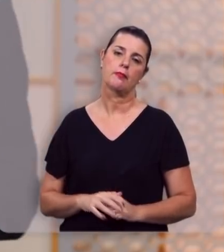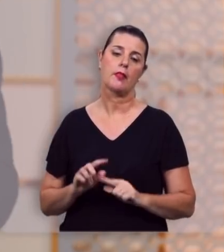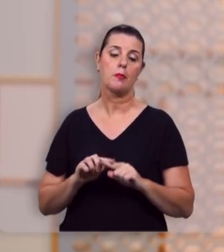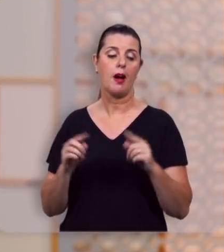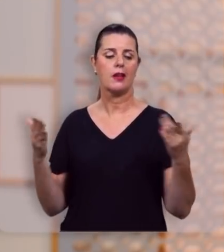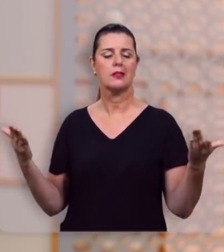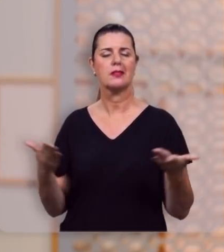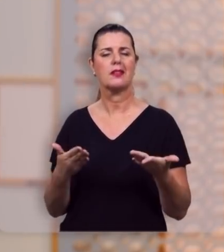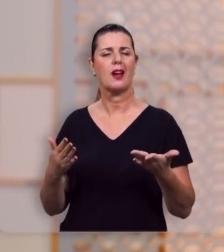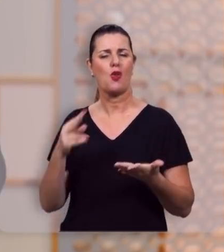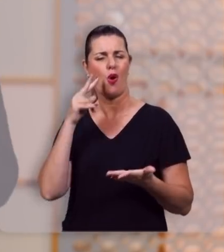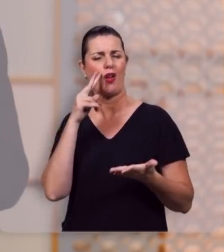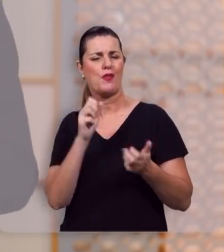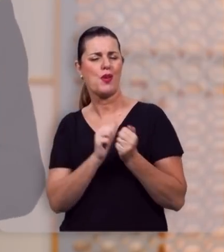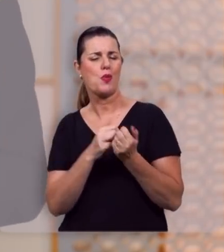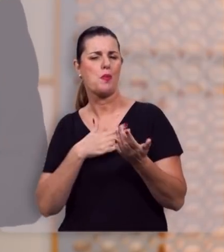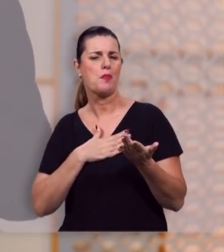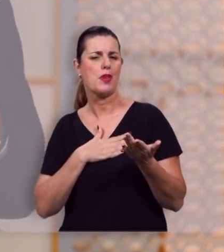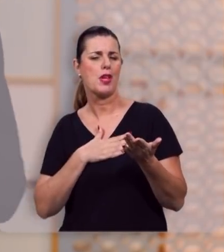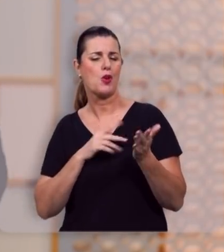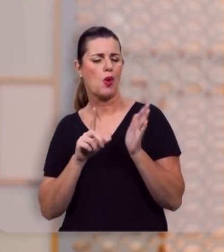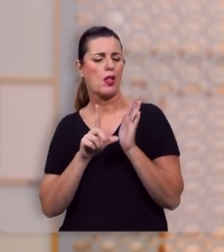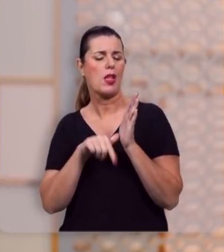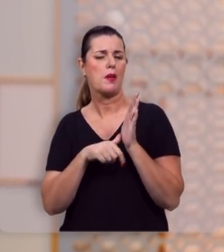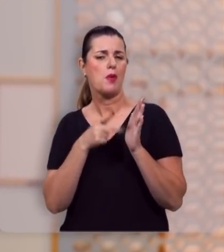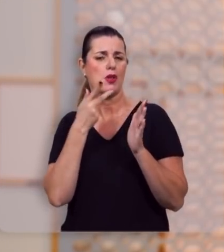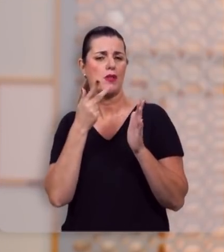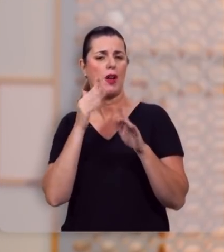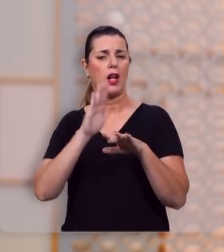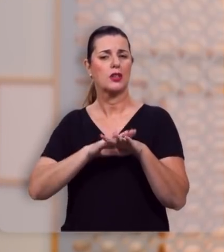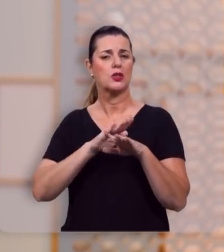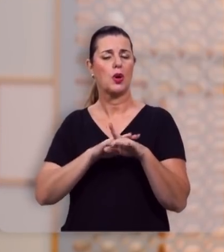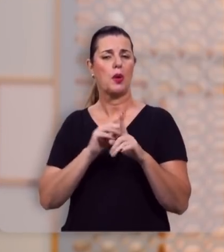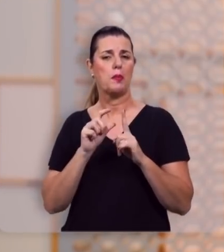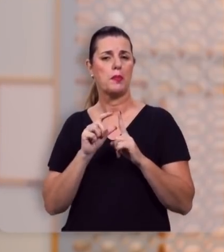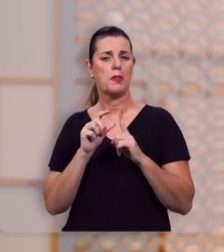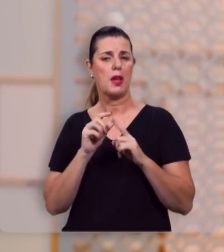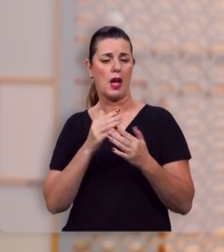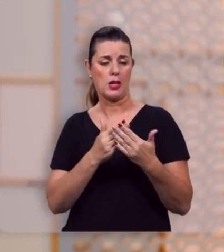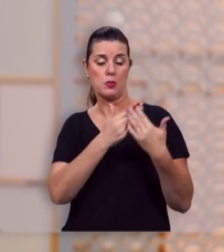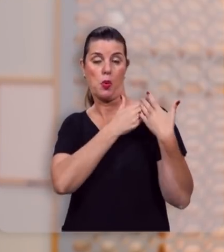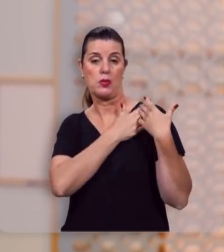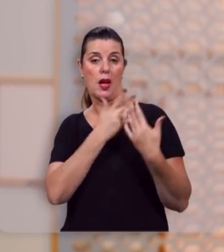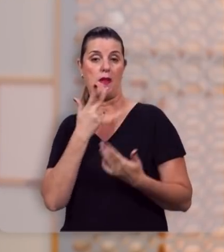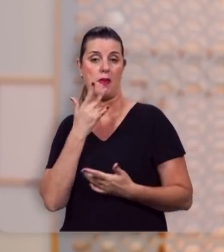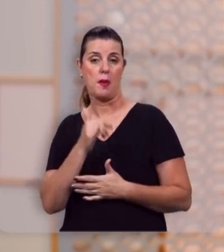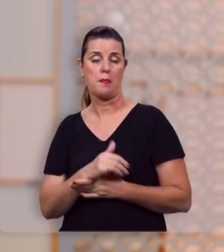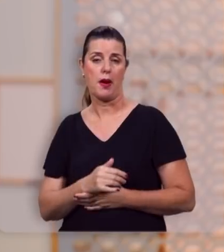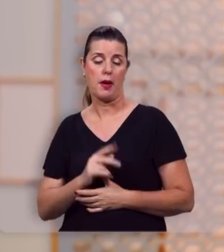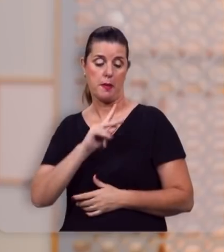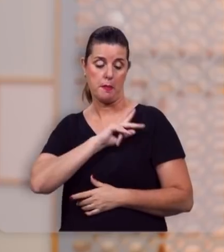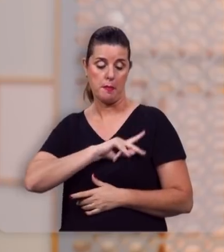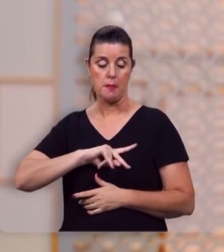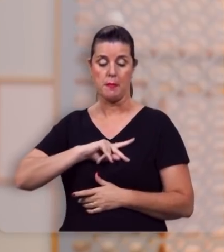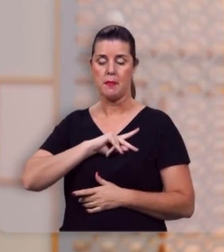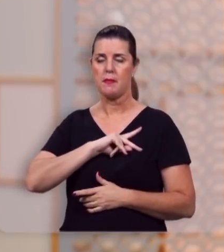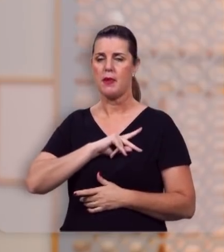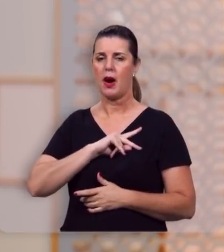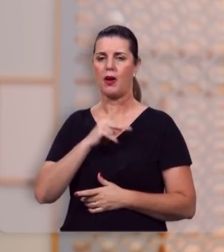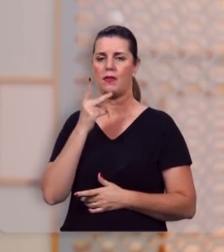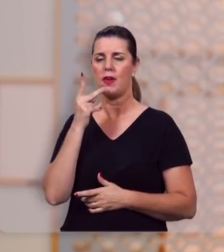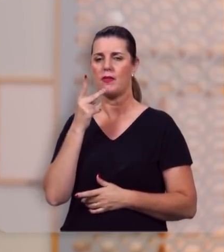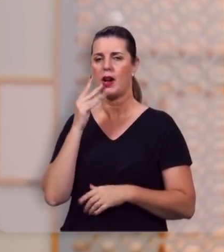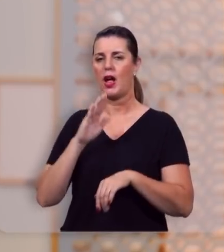Mas agora note comigo que depois de falar do papel dos pais, o apóstolo Paulo vai tratar do papel